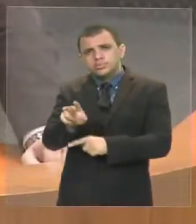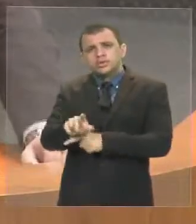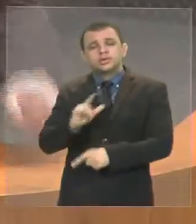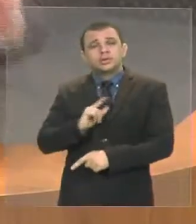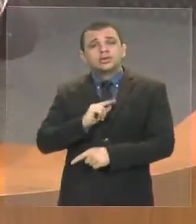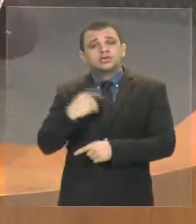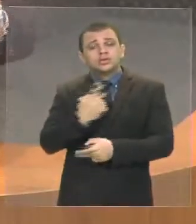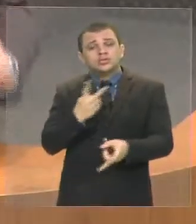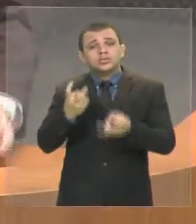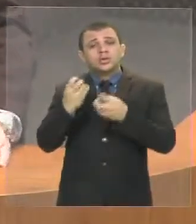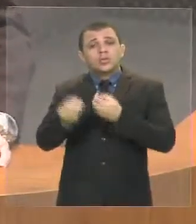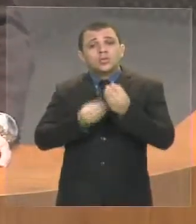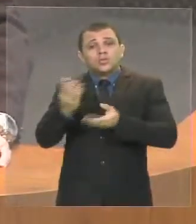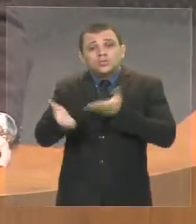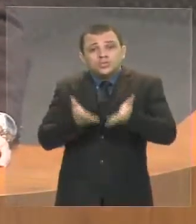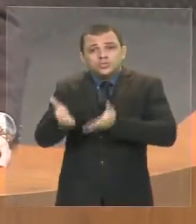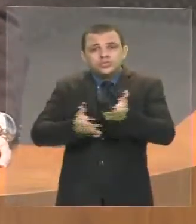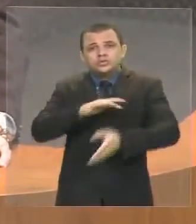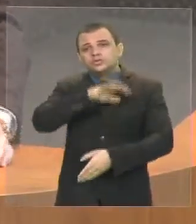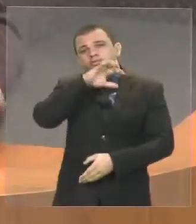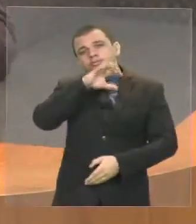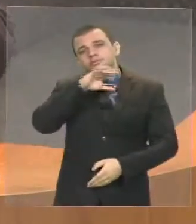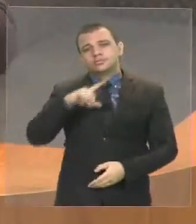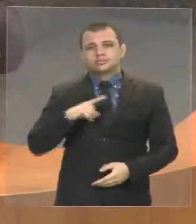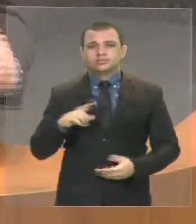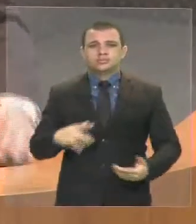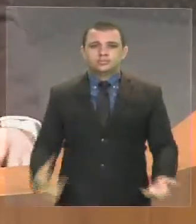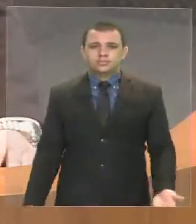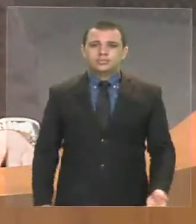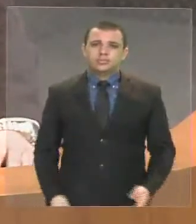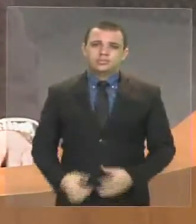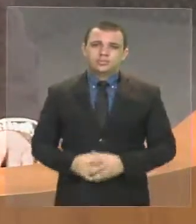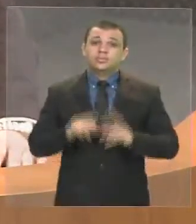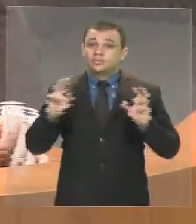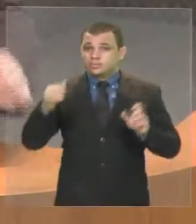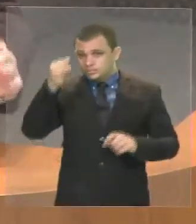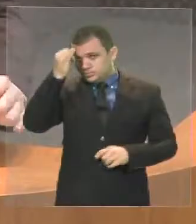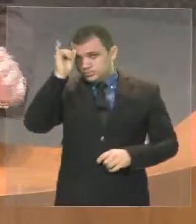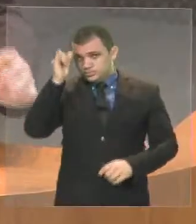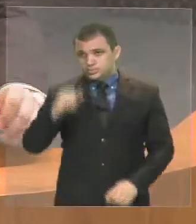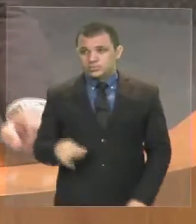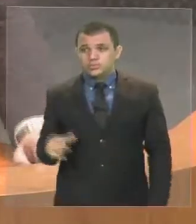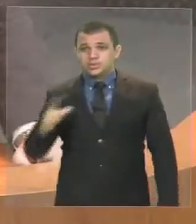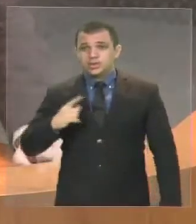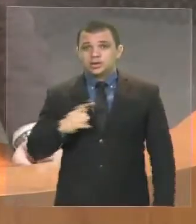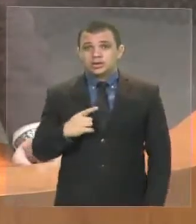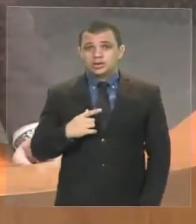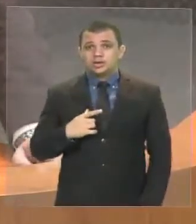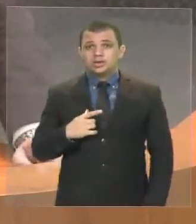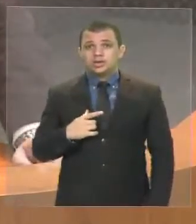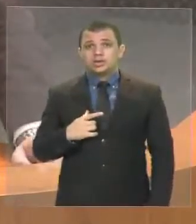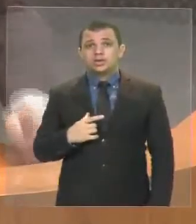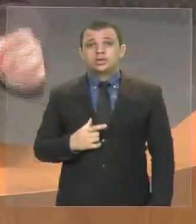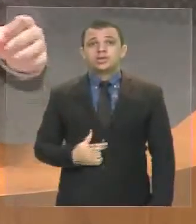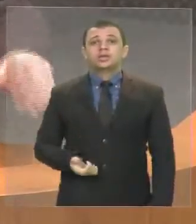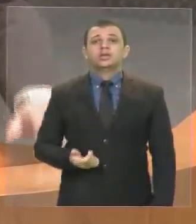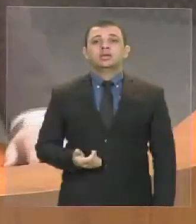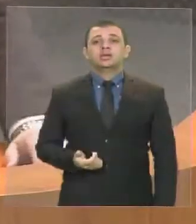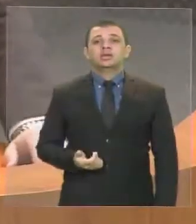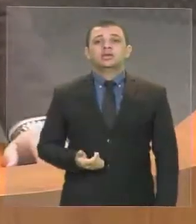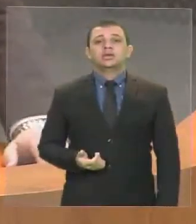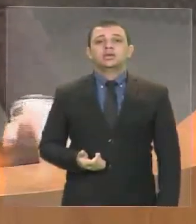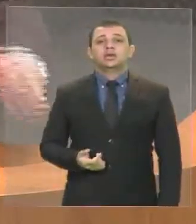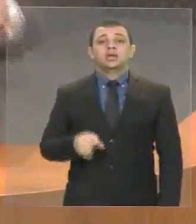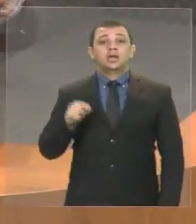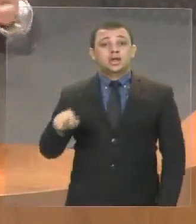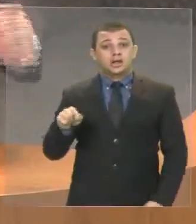donos de parques, a vaqueirama, tem em esses cuidados. Na questão do boi, são 60 centímetros de areia para fazer um colchão de areia